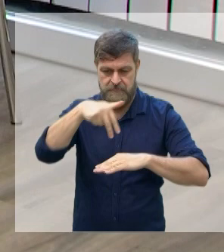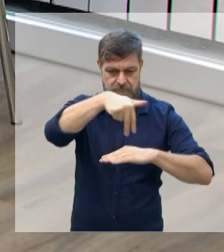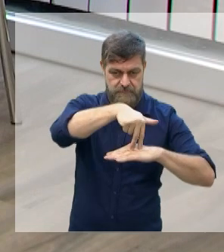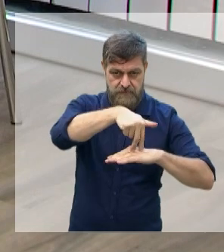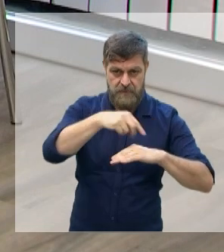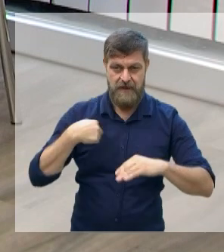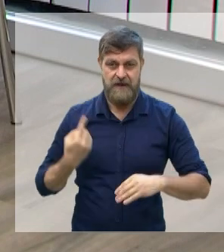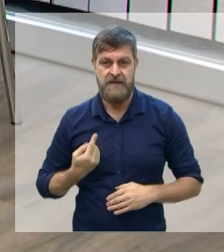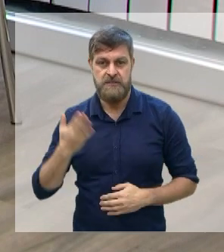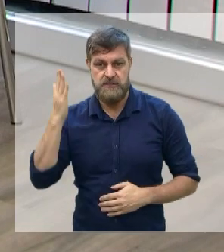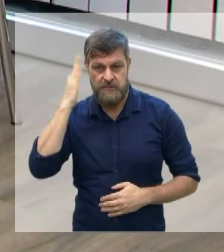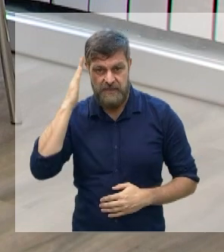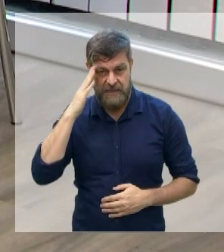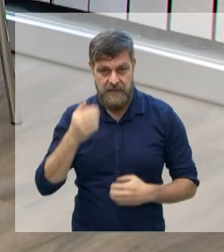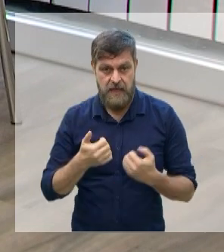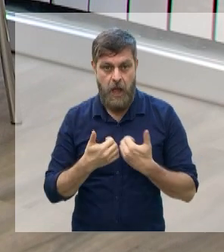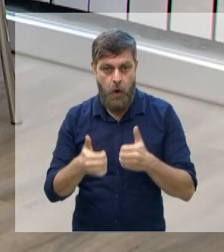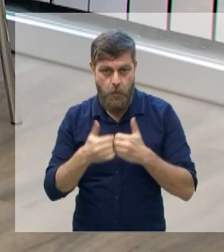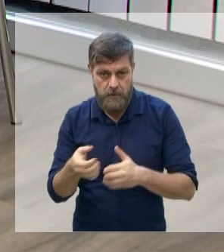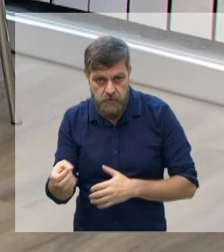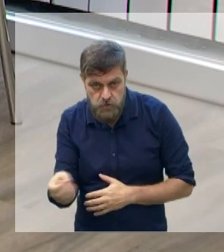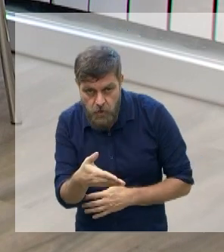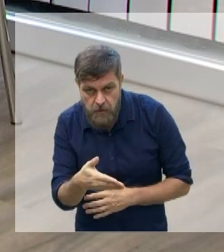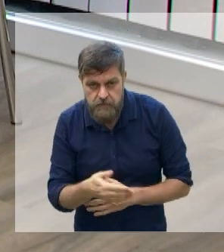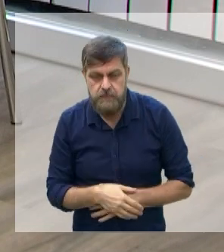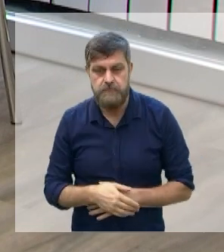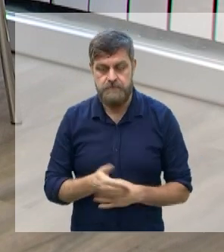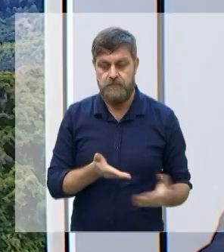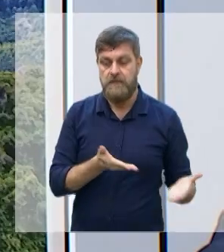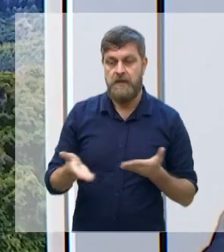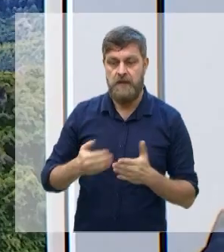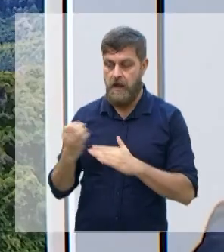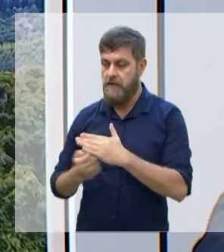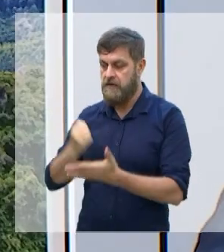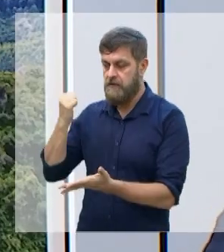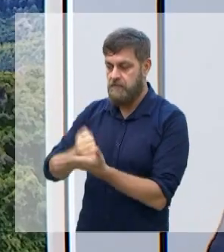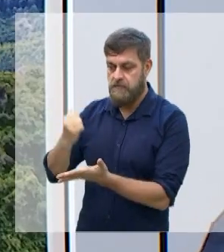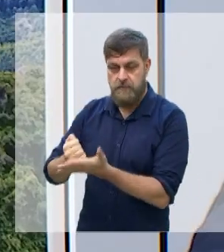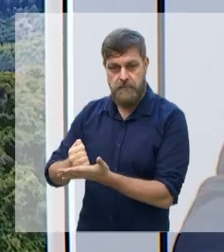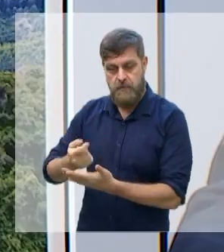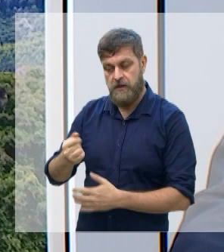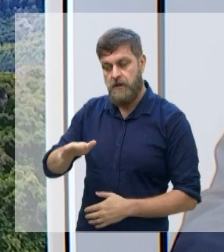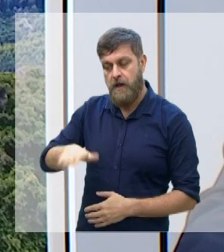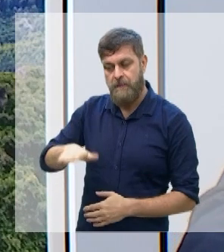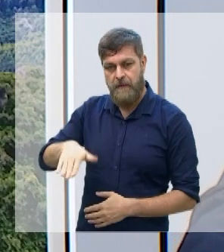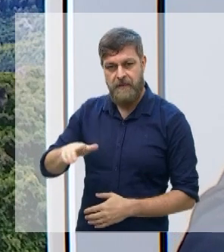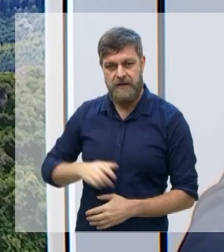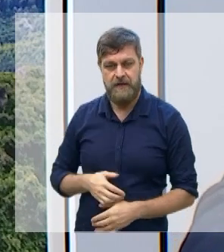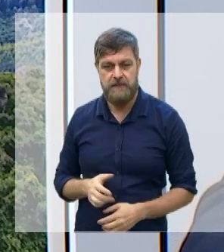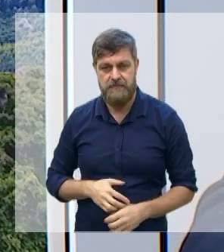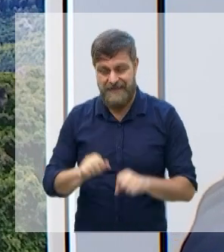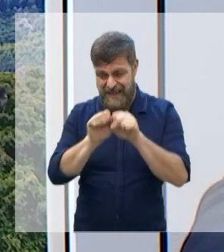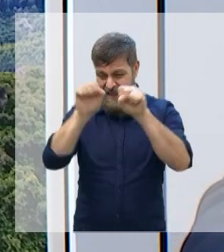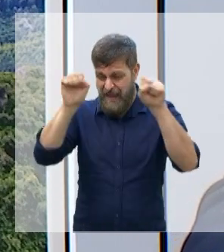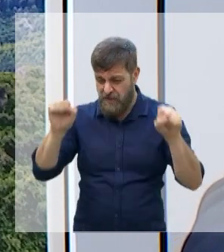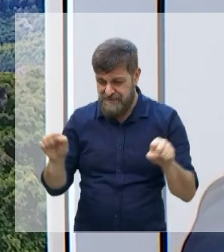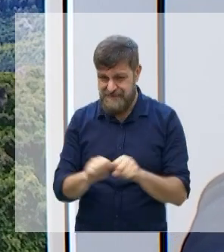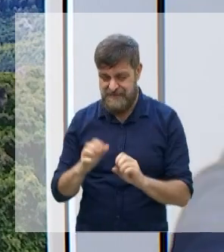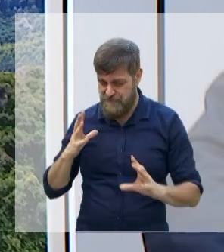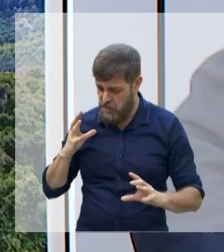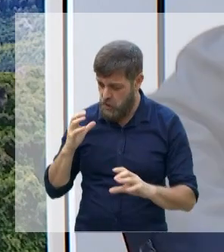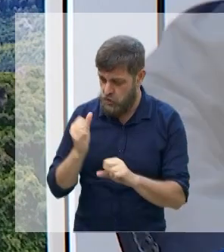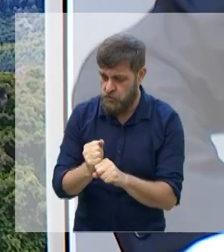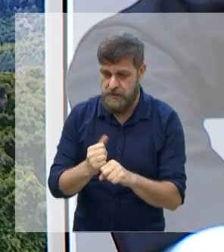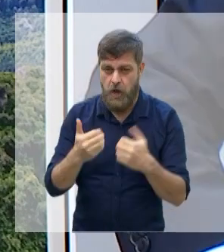tenha os novos veículos é isso é o seguinte essa licitação é a extração total do sistema de transporte